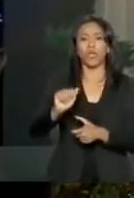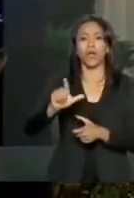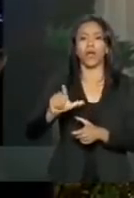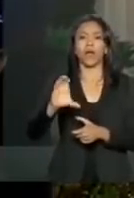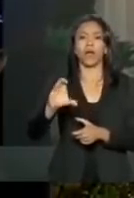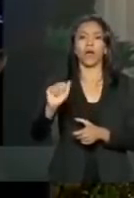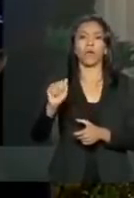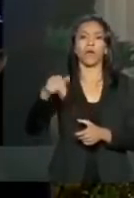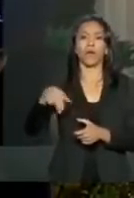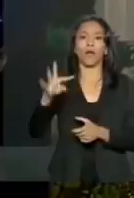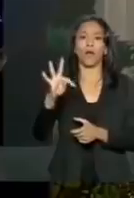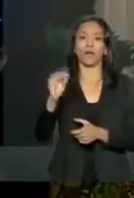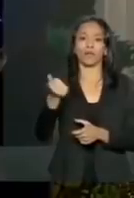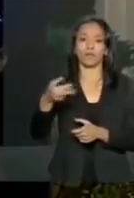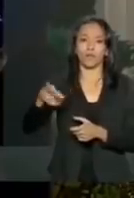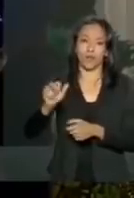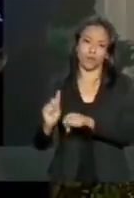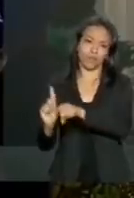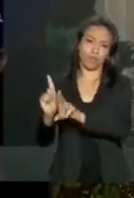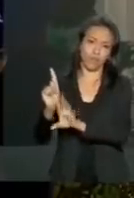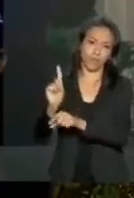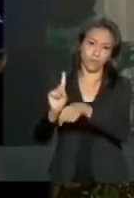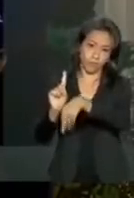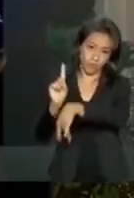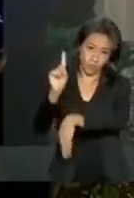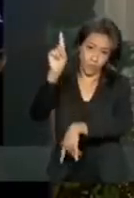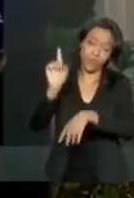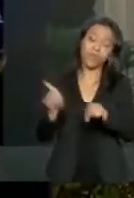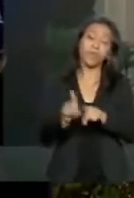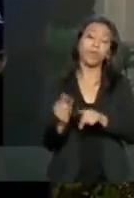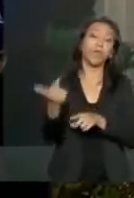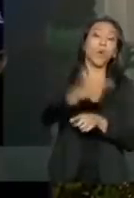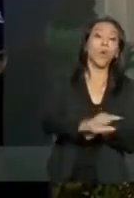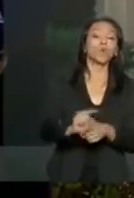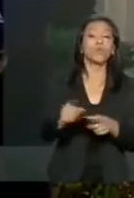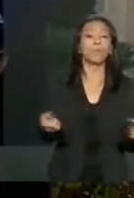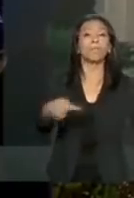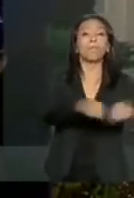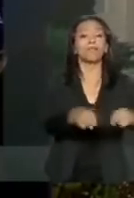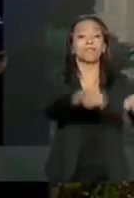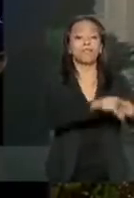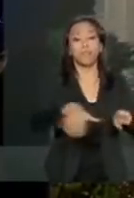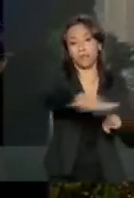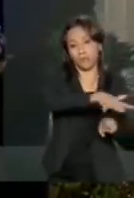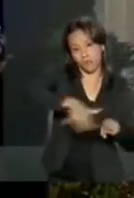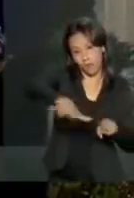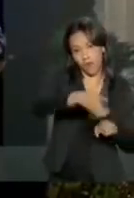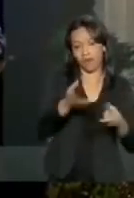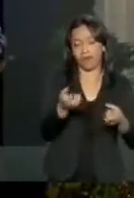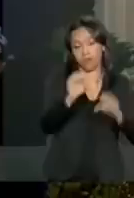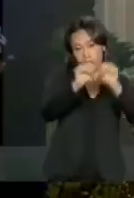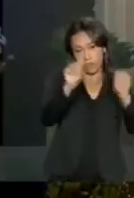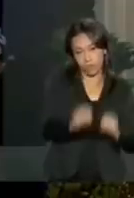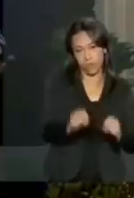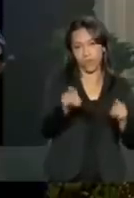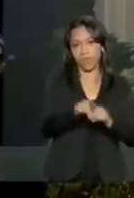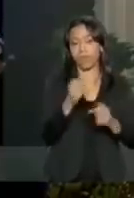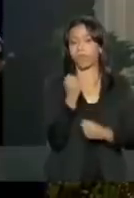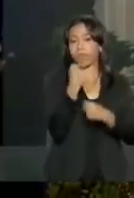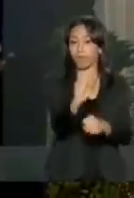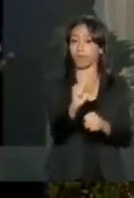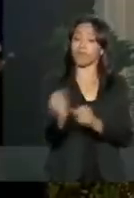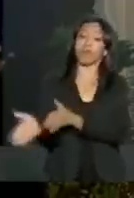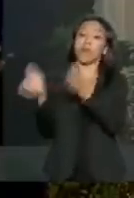se ampliado, na busca de parcerias em sistemas de defesa. As atividades de ciência, tecnologia